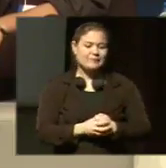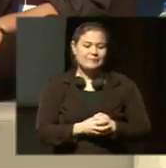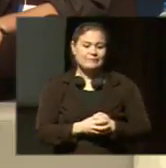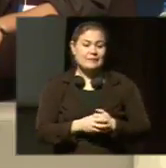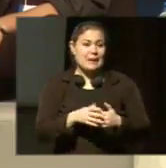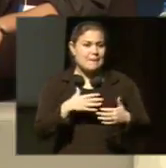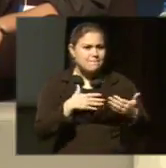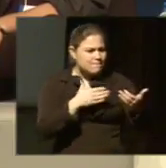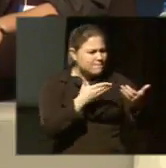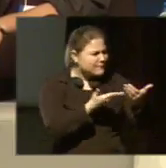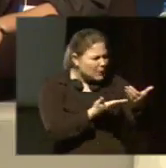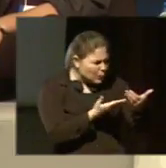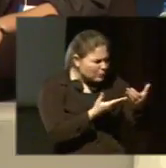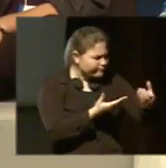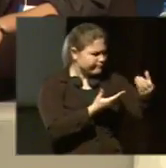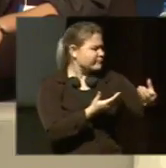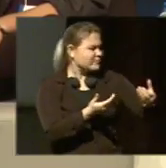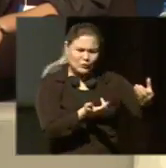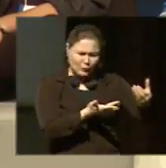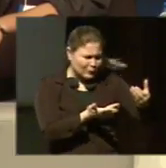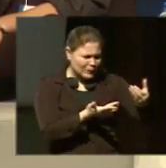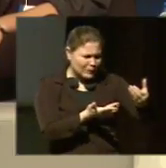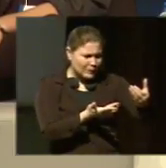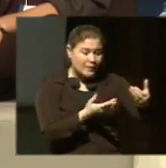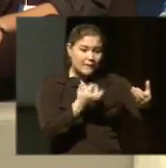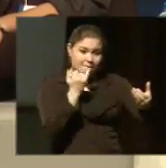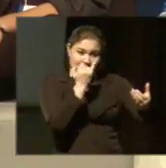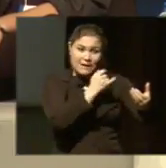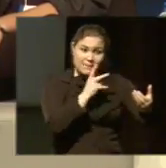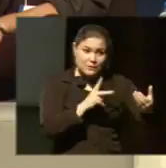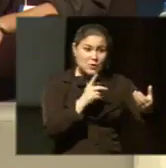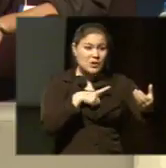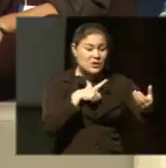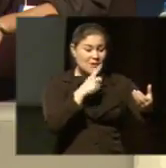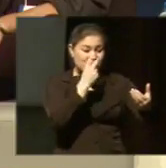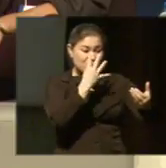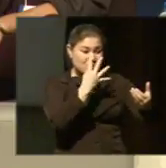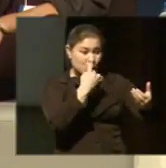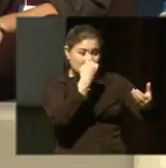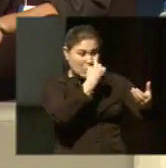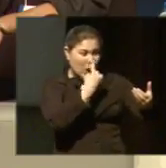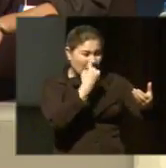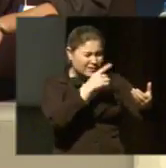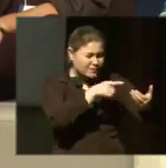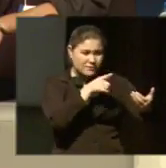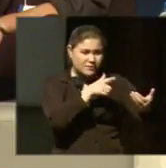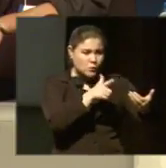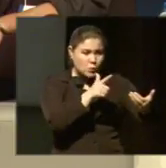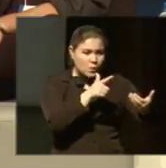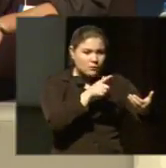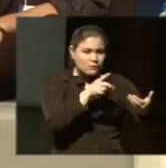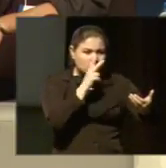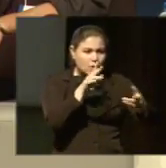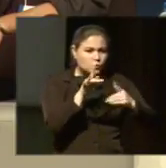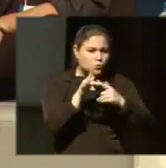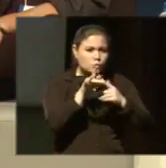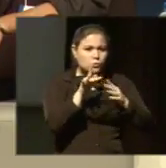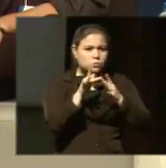Na palma da nossa mão. Agora diz para essa pessoa que nós ficamos 24 horas por dia nisso, sem socializar. Por